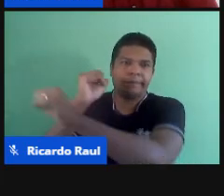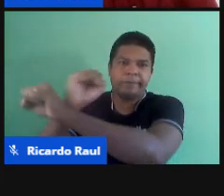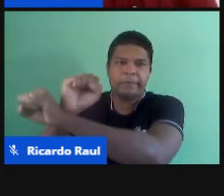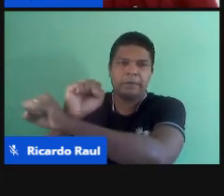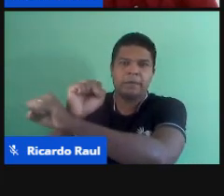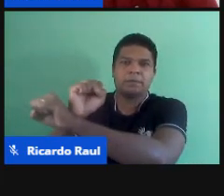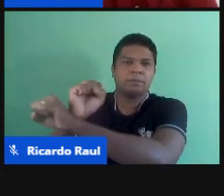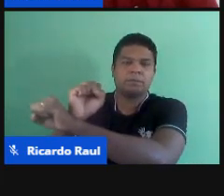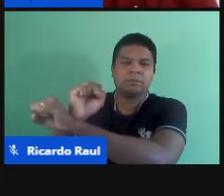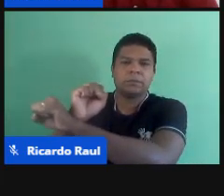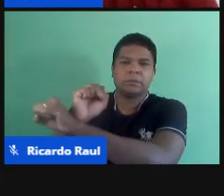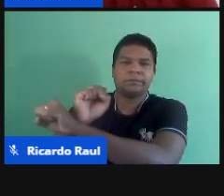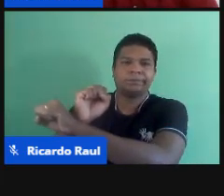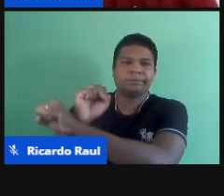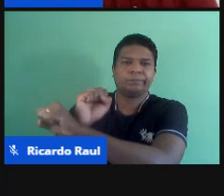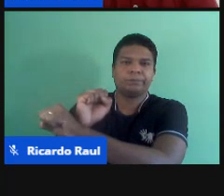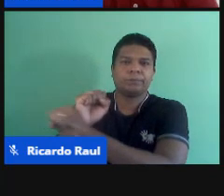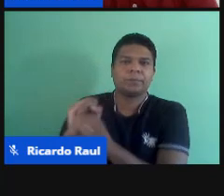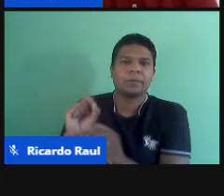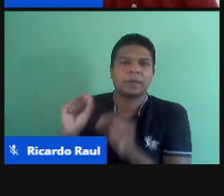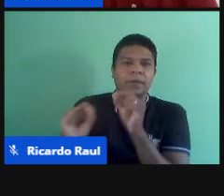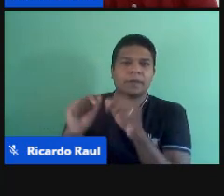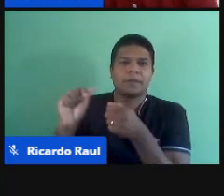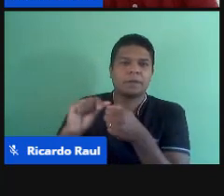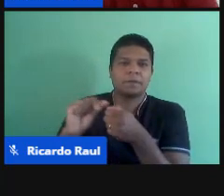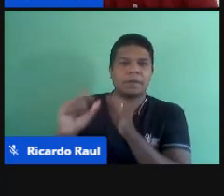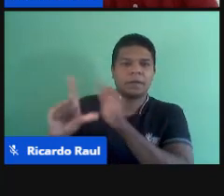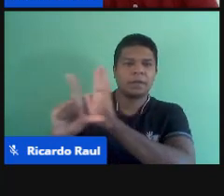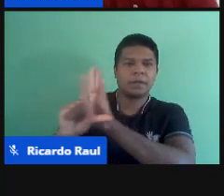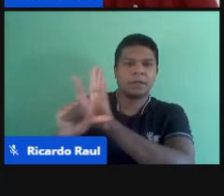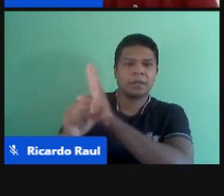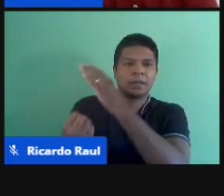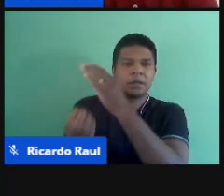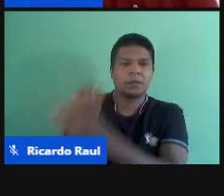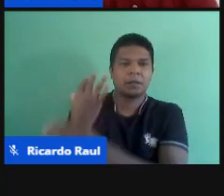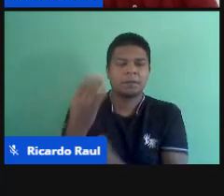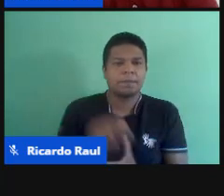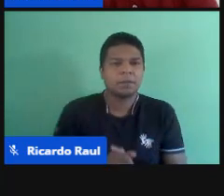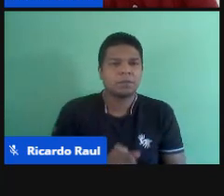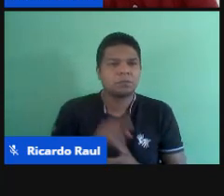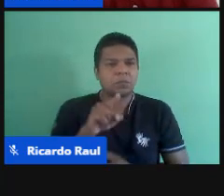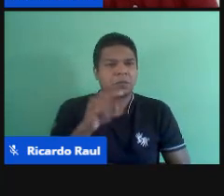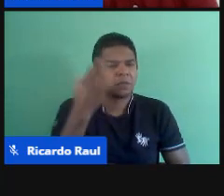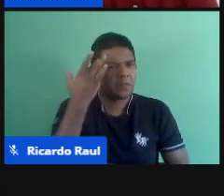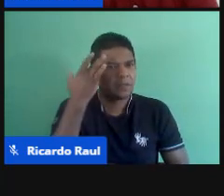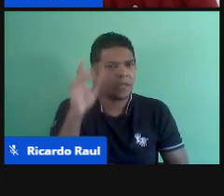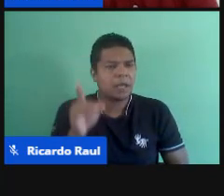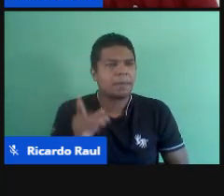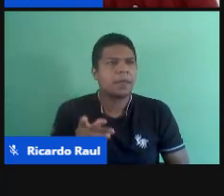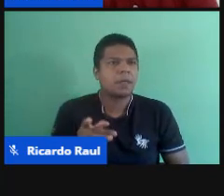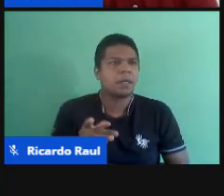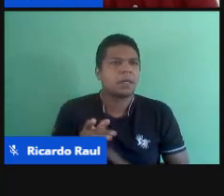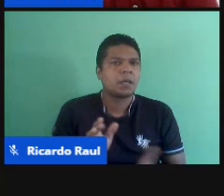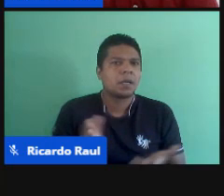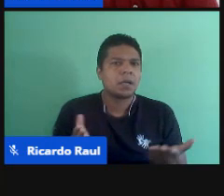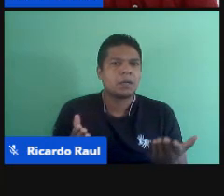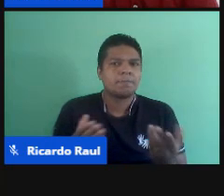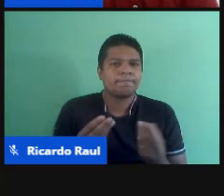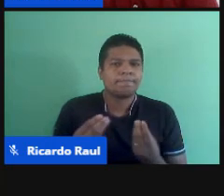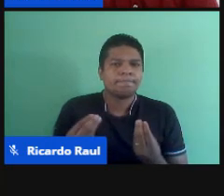no mérito de quem fez a lei, né? Mas eu não sei se vocês sabem,